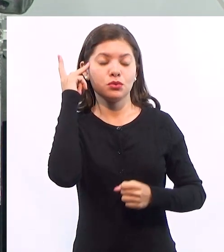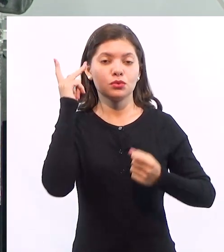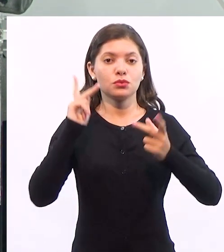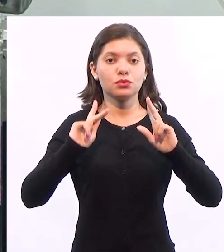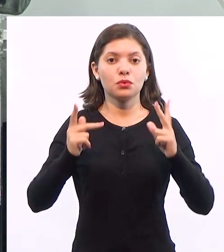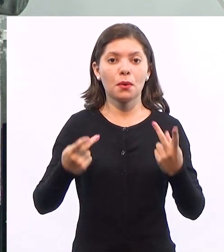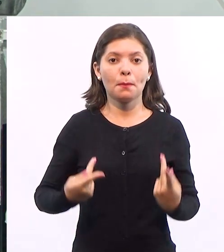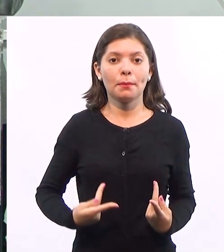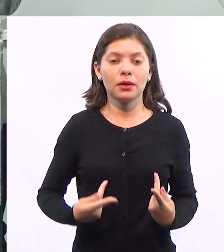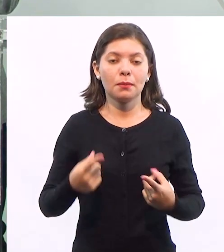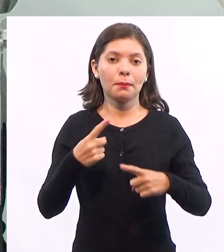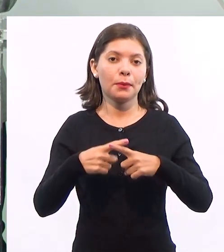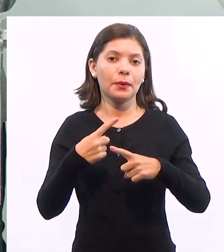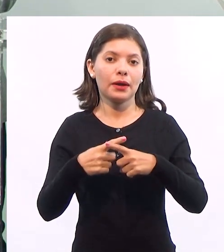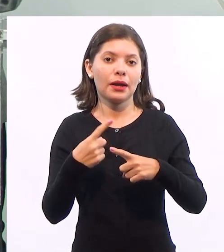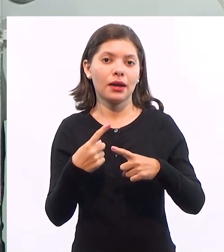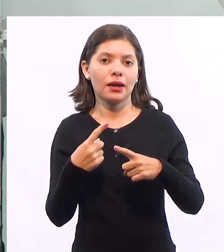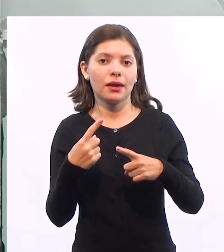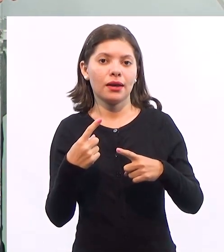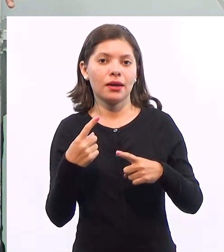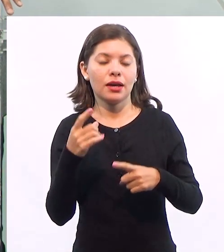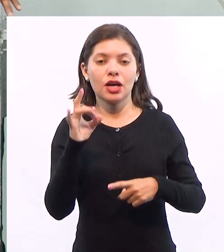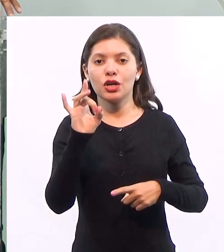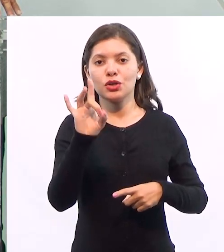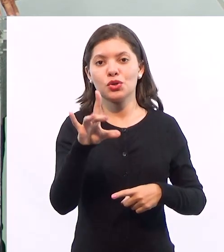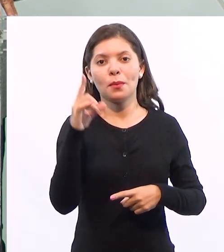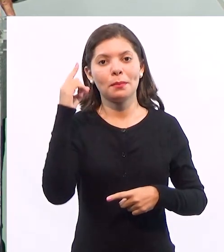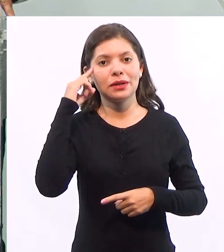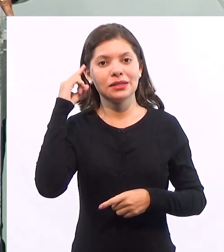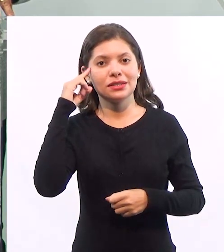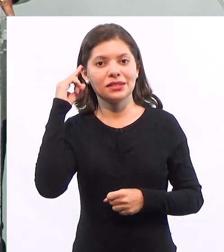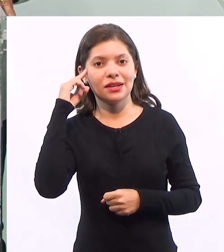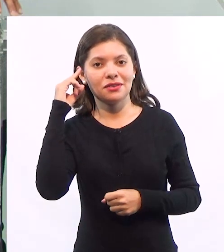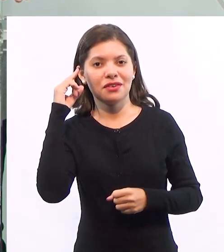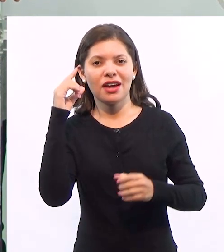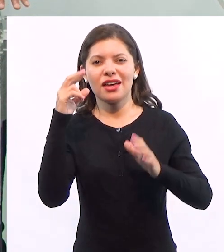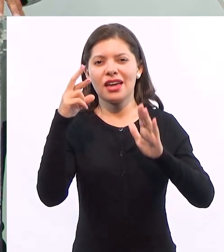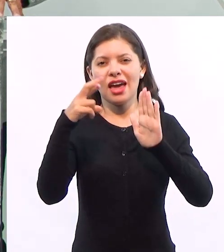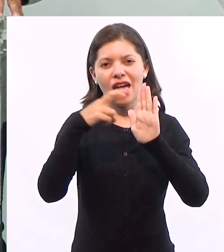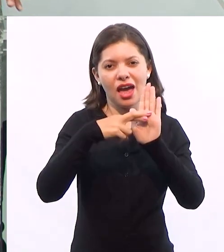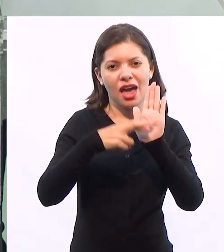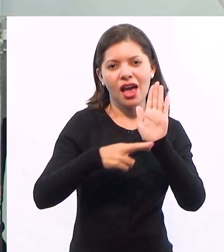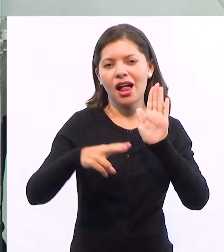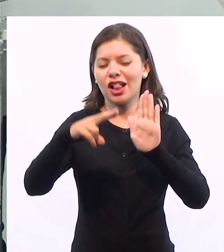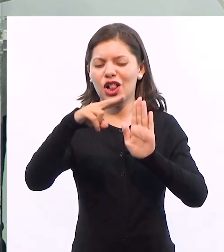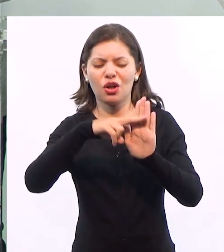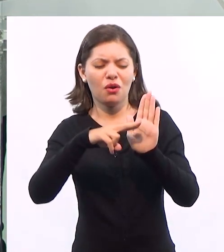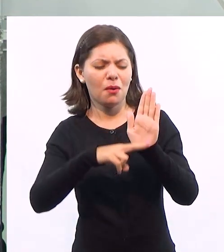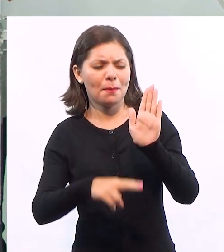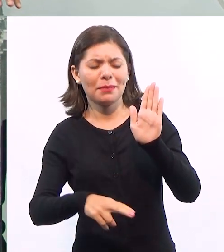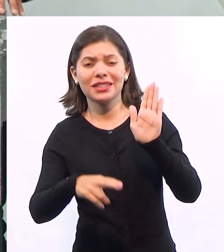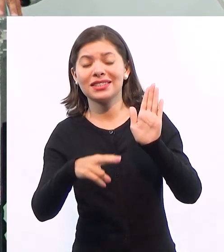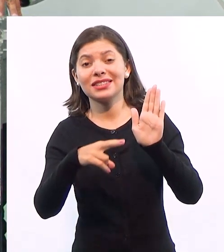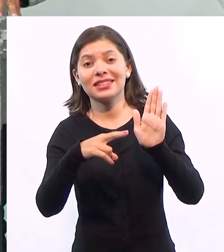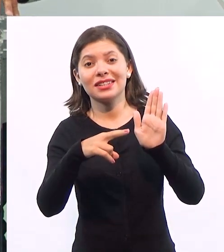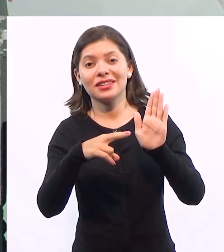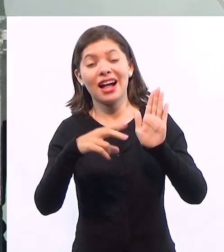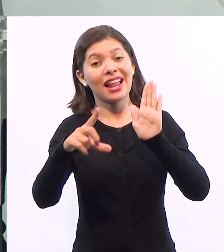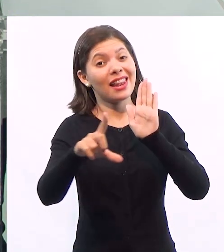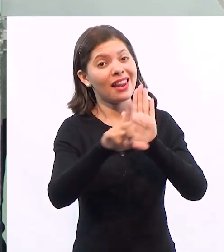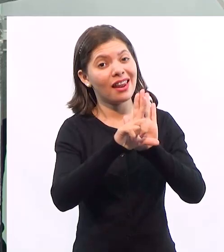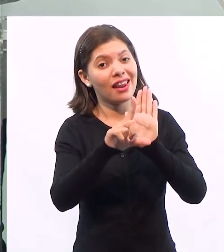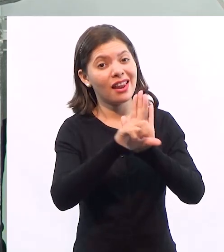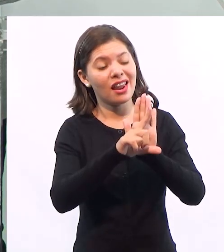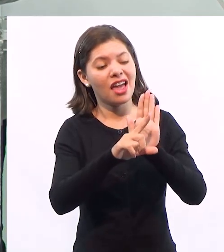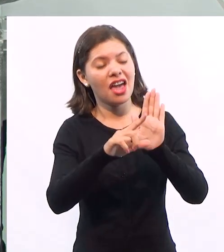quê? Na teoria da burocracia pensava somente na parte burocrática, regras, normas, regulamentos,